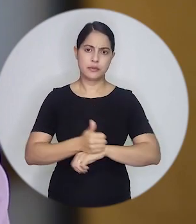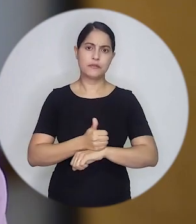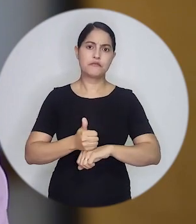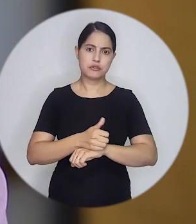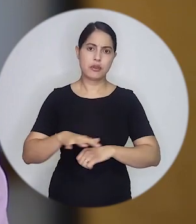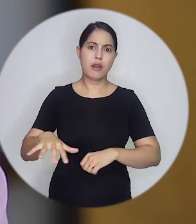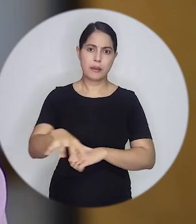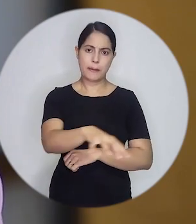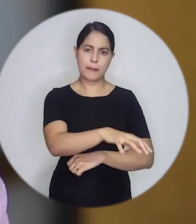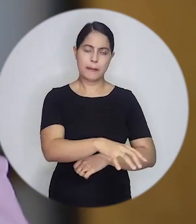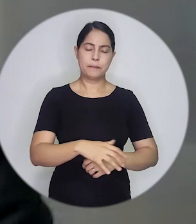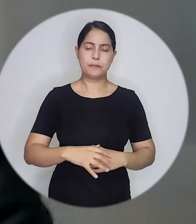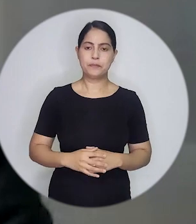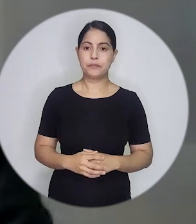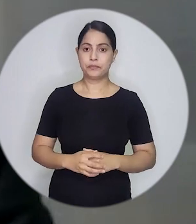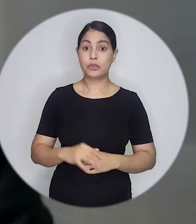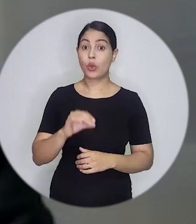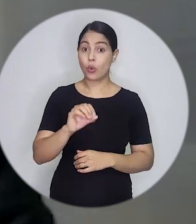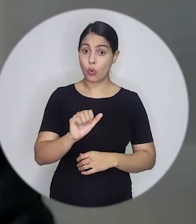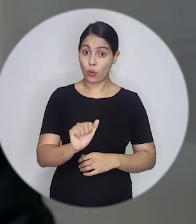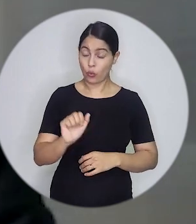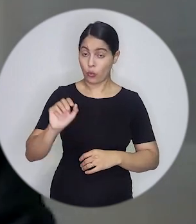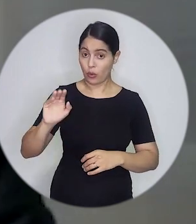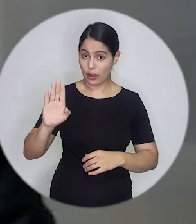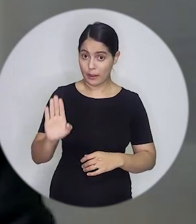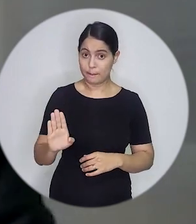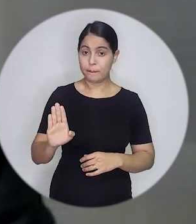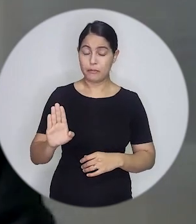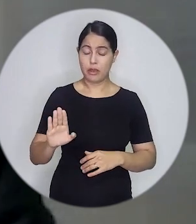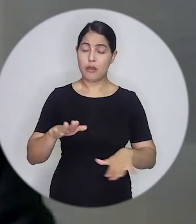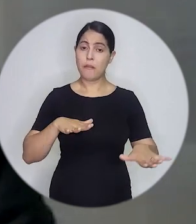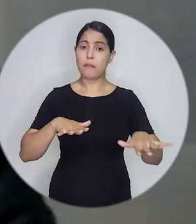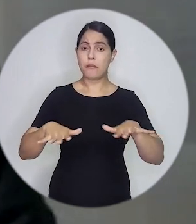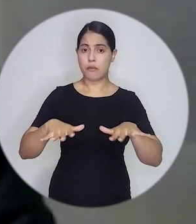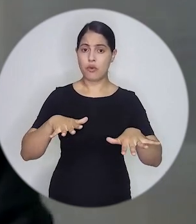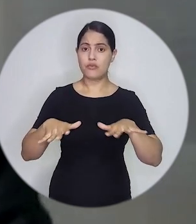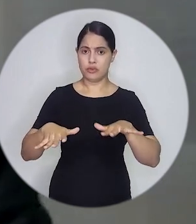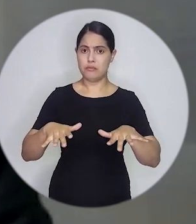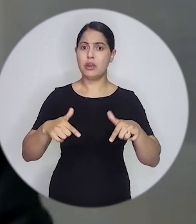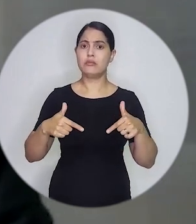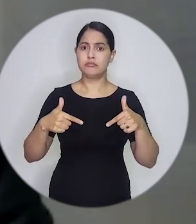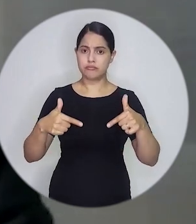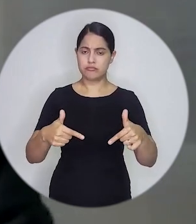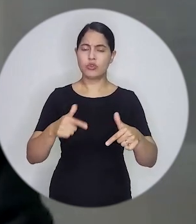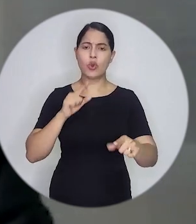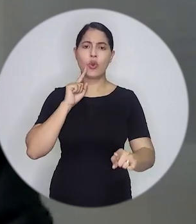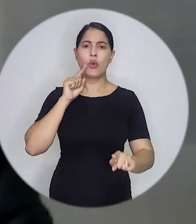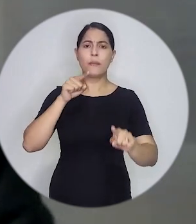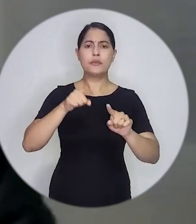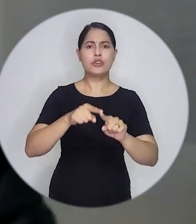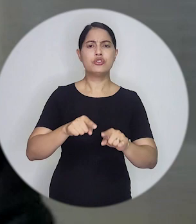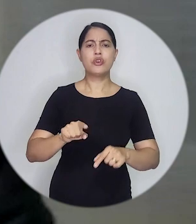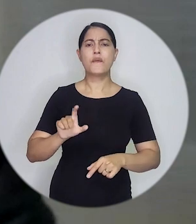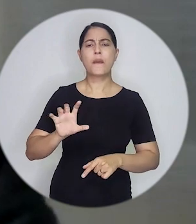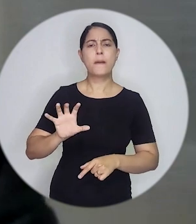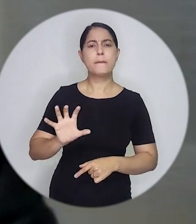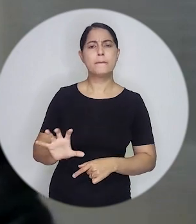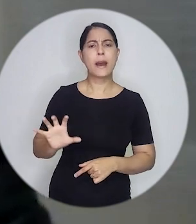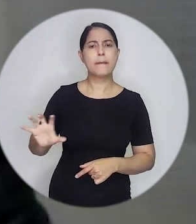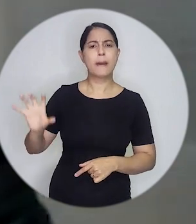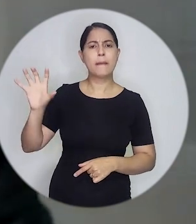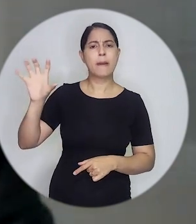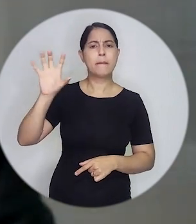sociedades profissionais. A Ordem dos Advogados do Brasil tem feito um movimento e mobilizado todas